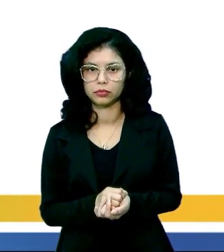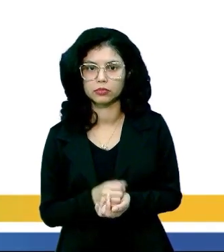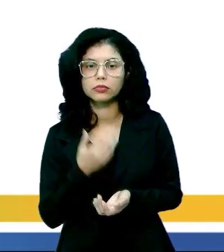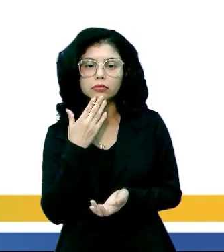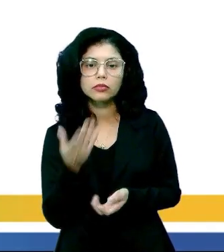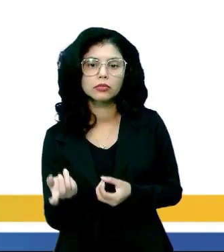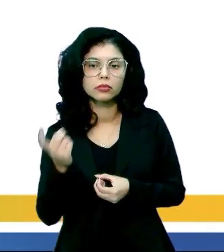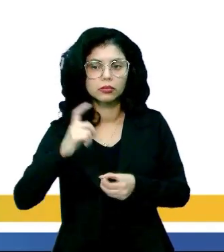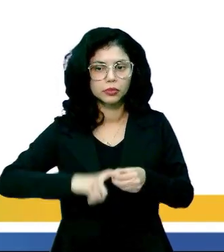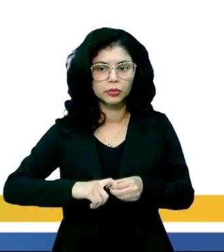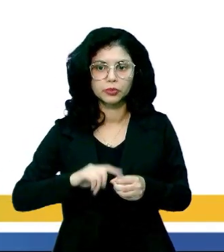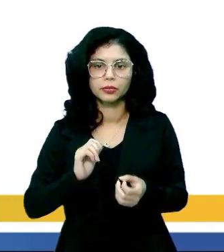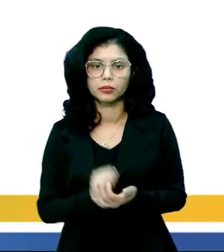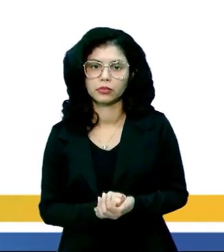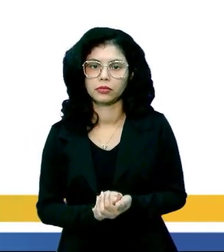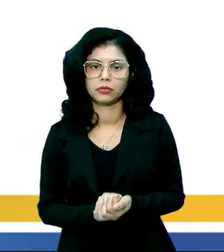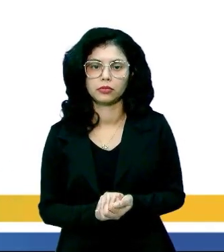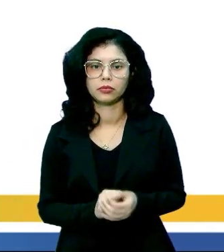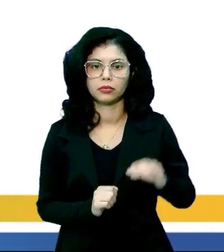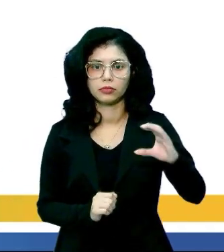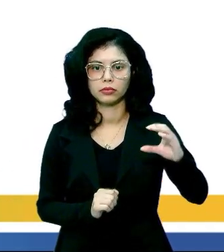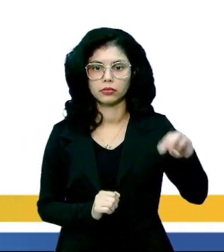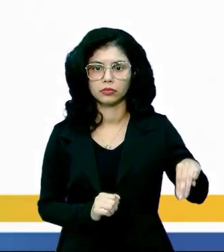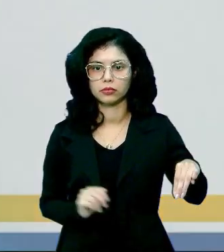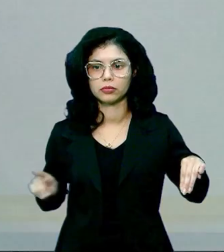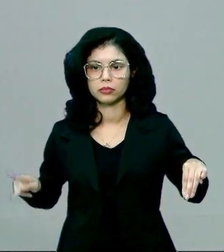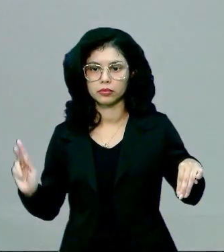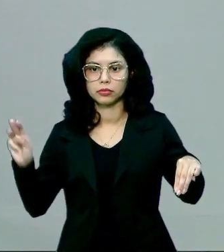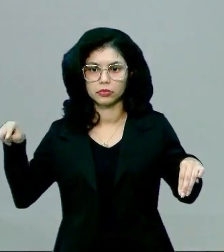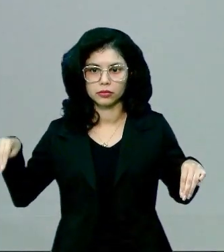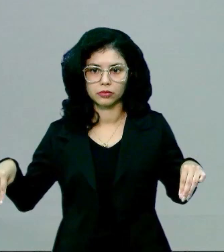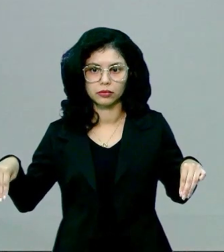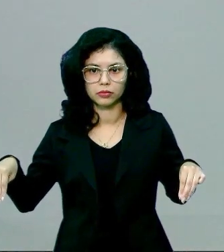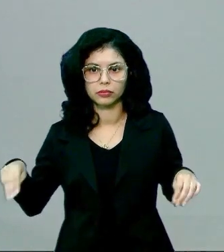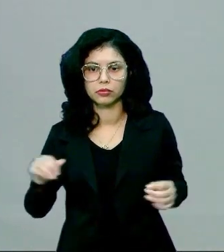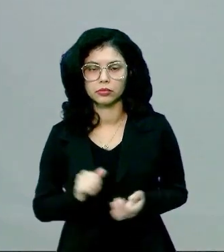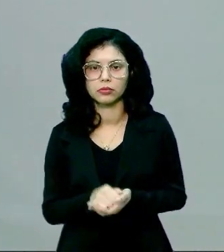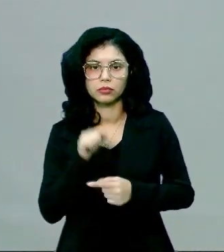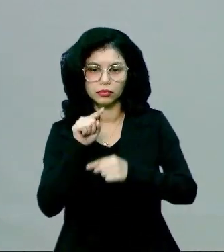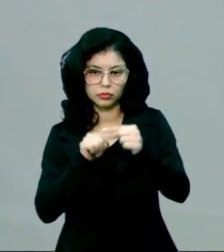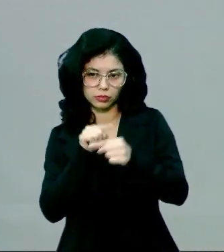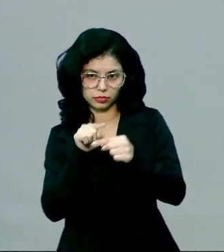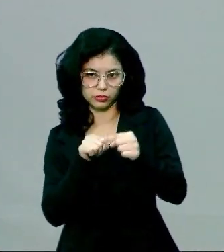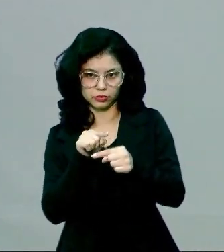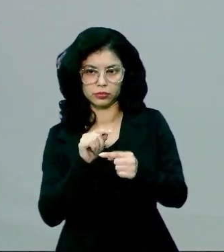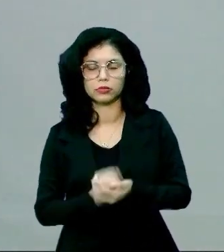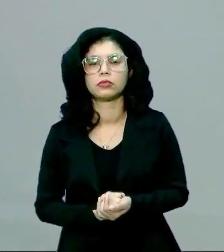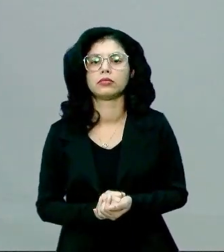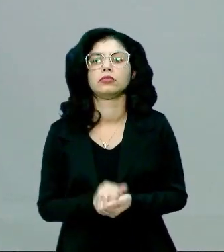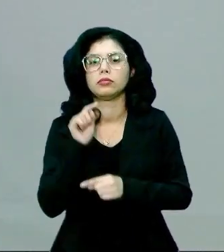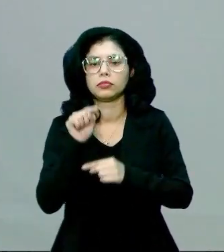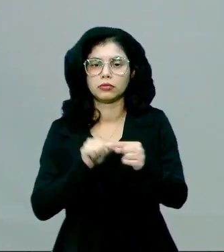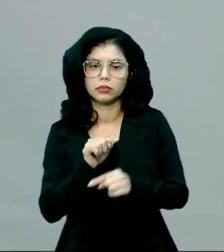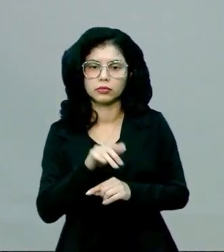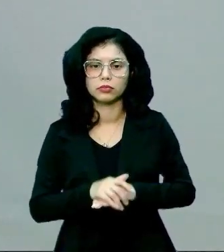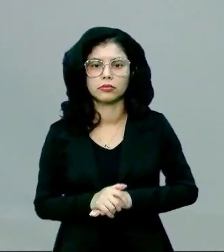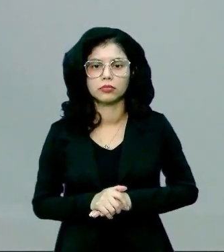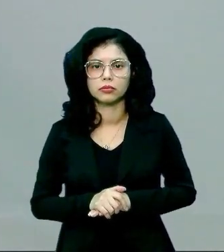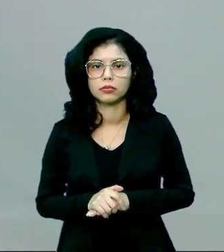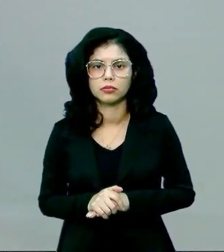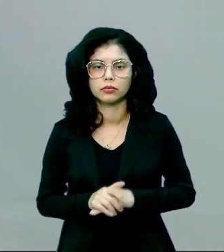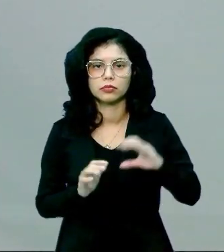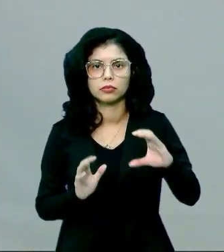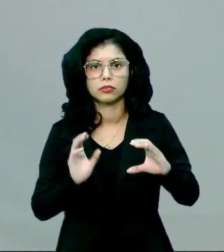ali, ele está voltando, certo? De centímetro para quilômetro. Então, ela está dividindo. Ele vem dividindo centímetro